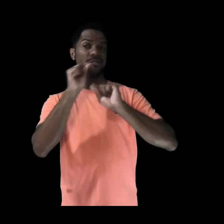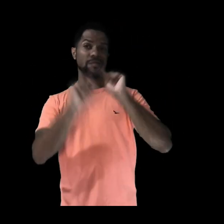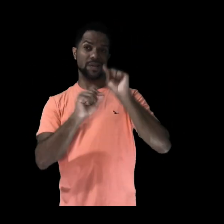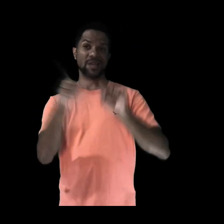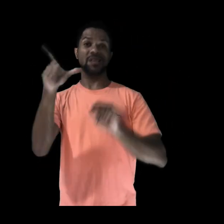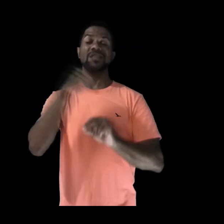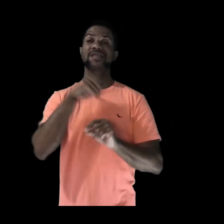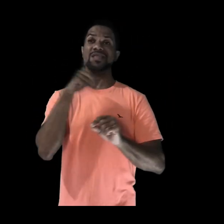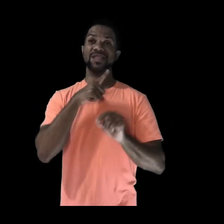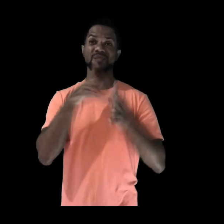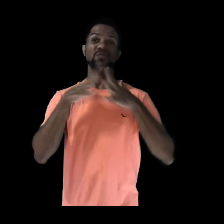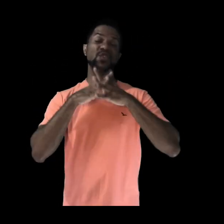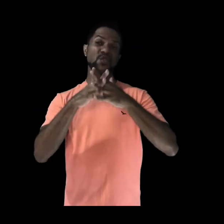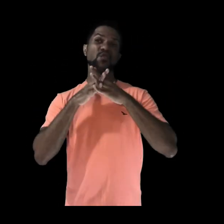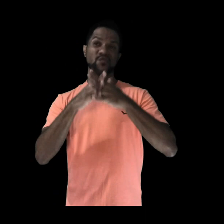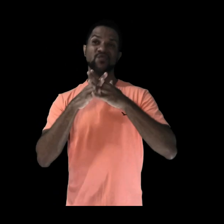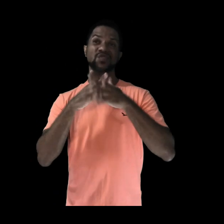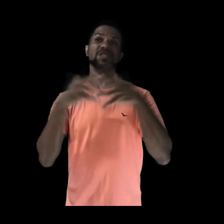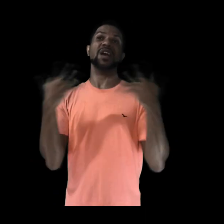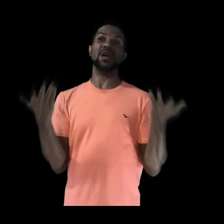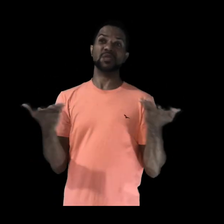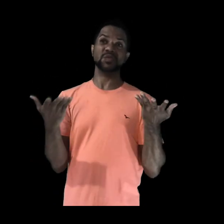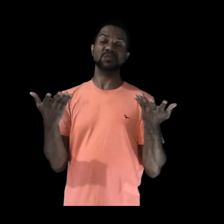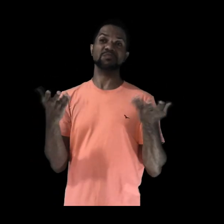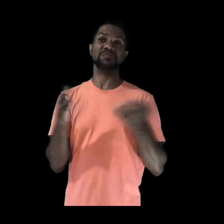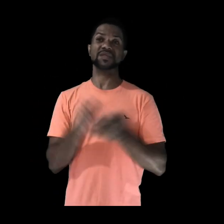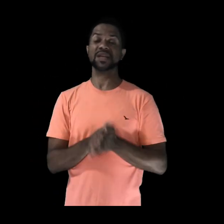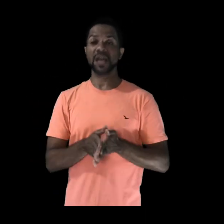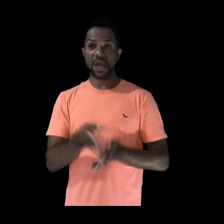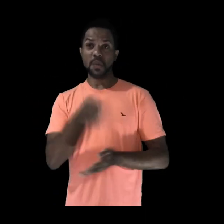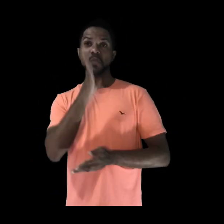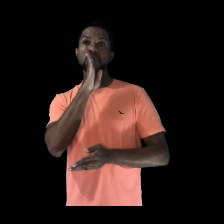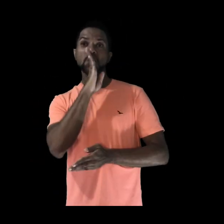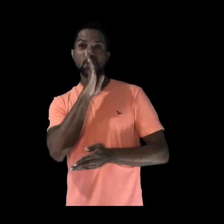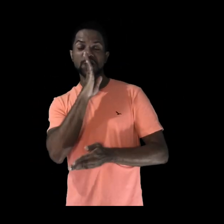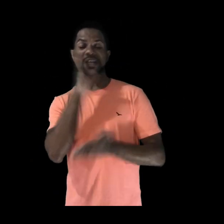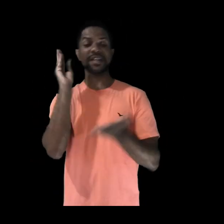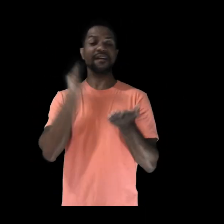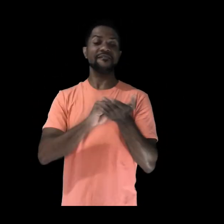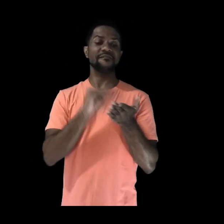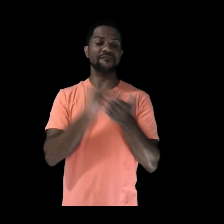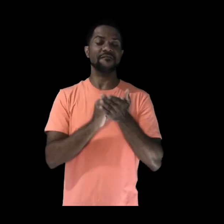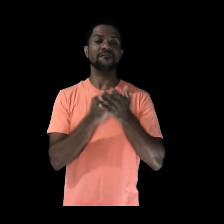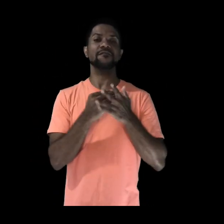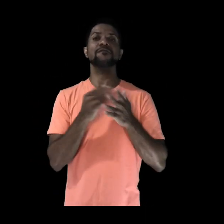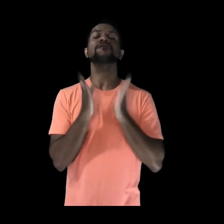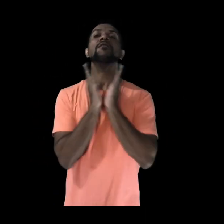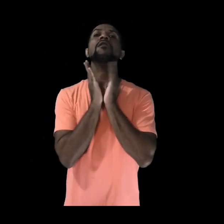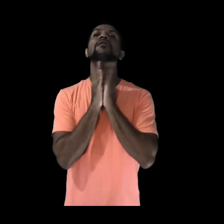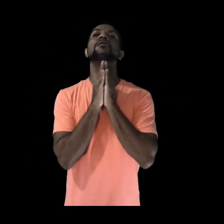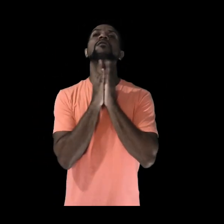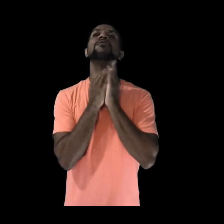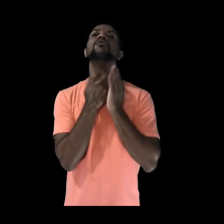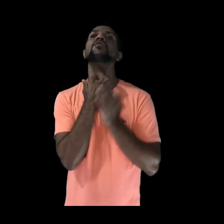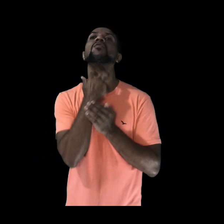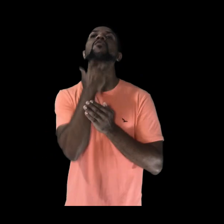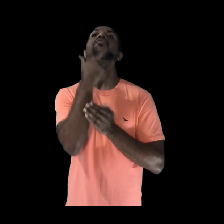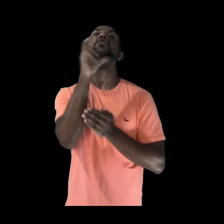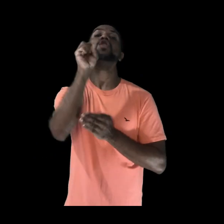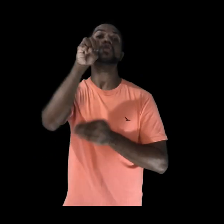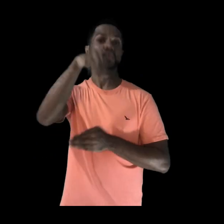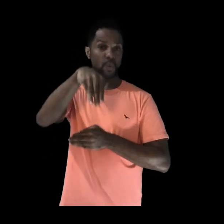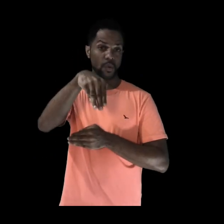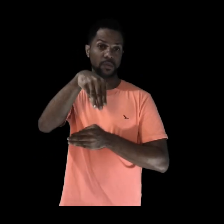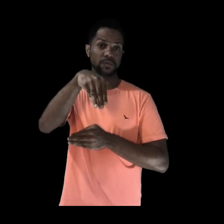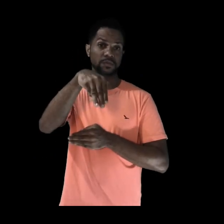tem uma confusão muito grande com o que é mudez. Mudez não é a não produção de fala. Mudez é a não